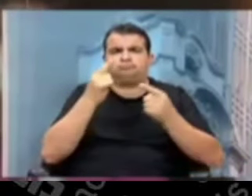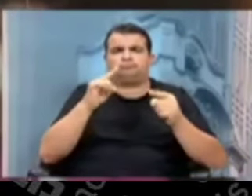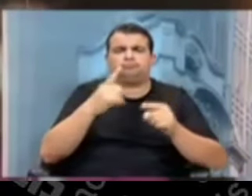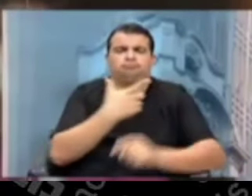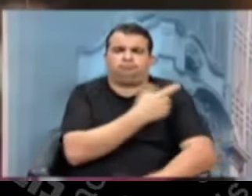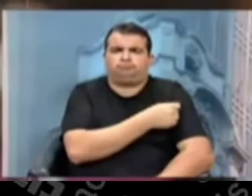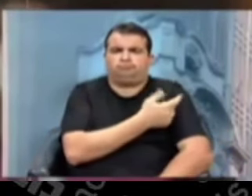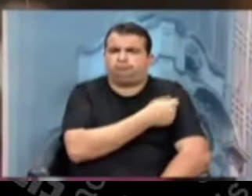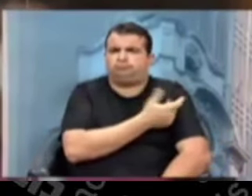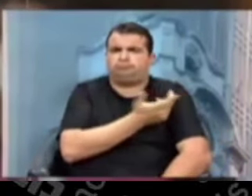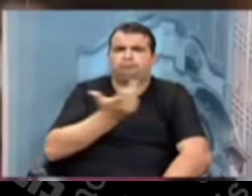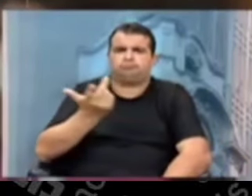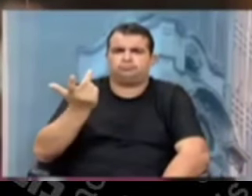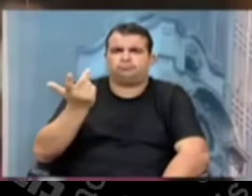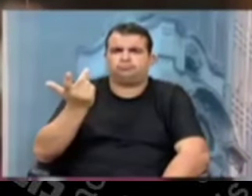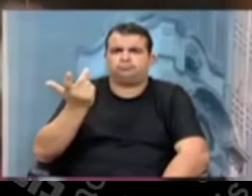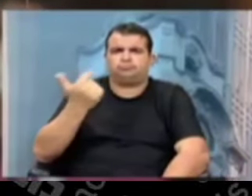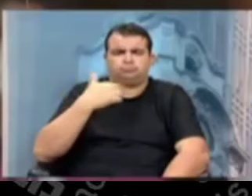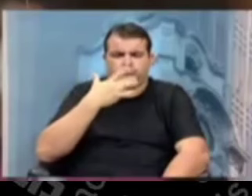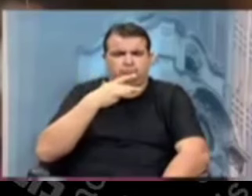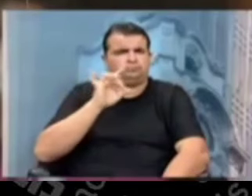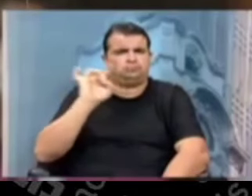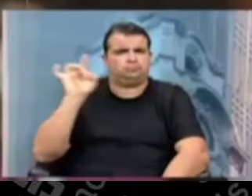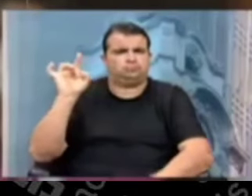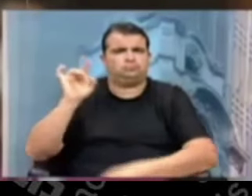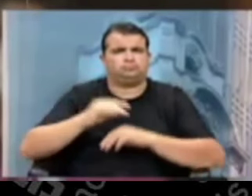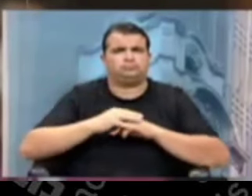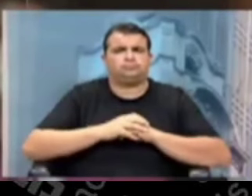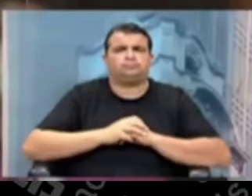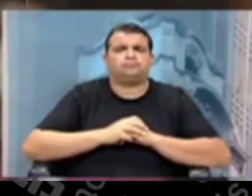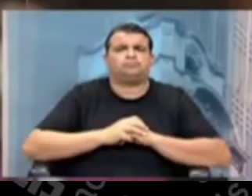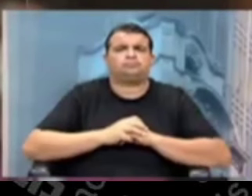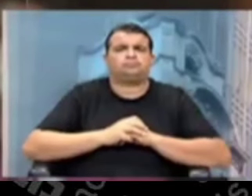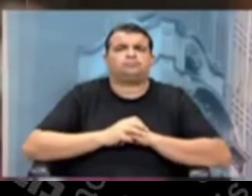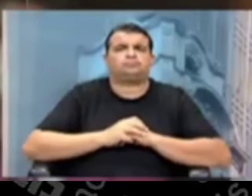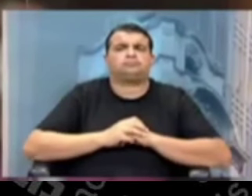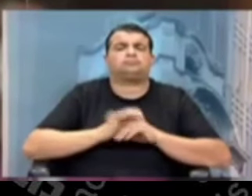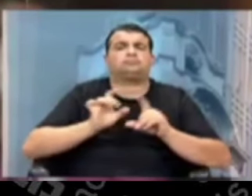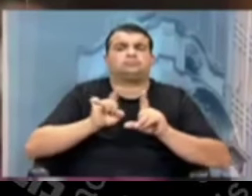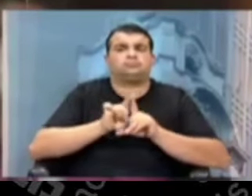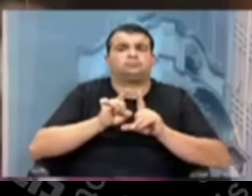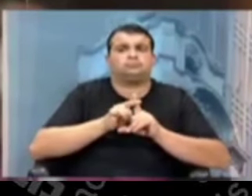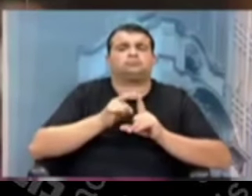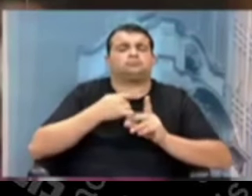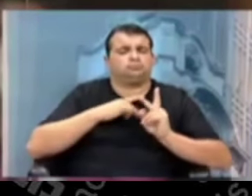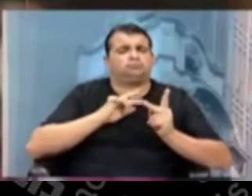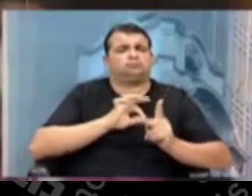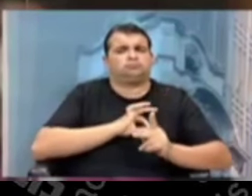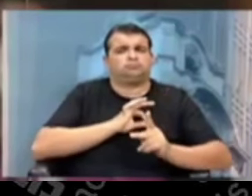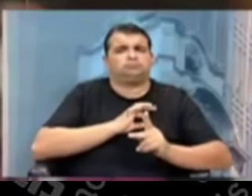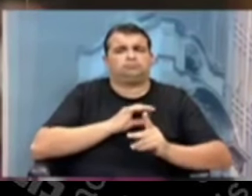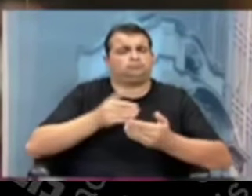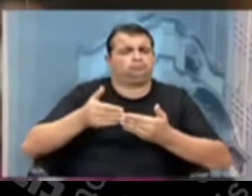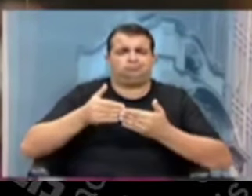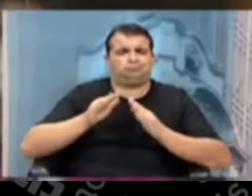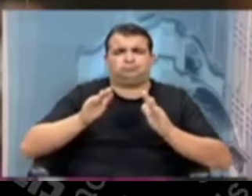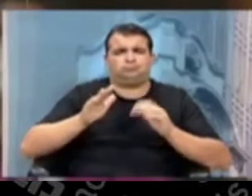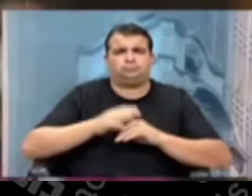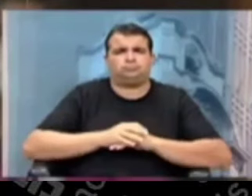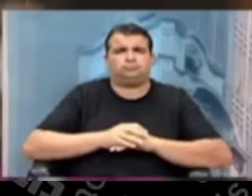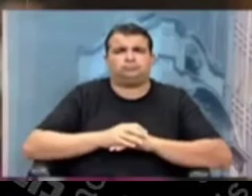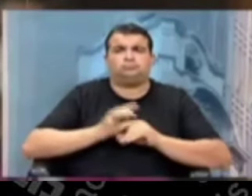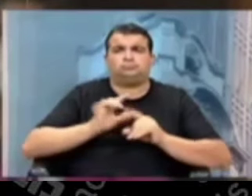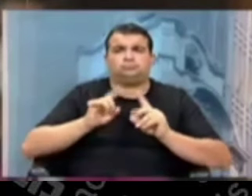vacinas e eu acho que não Ah e outra eu sigo policial eu sou de licença